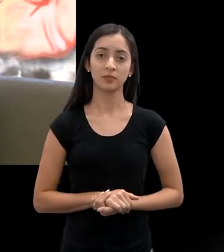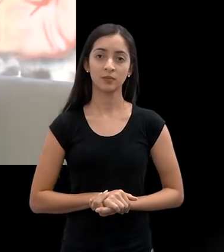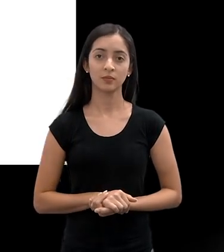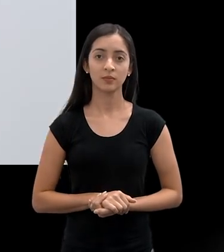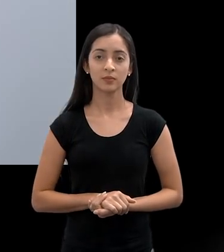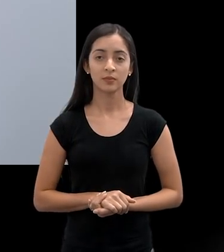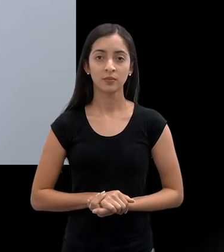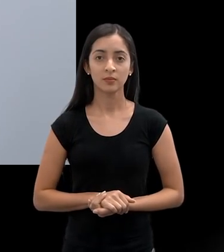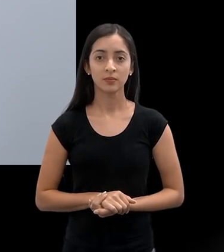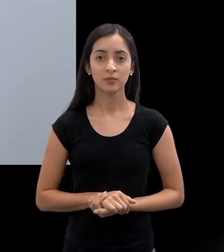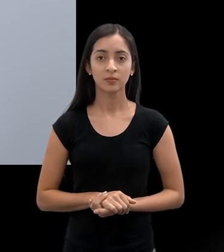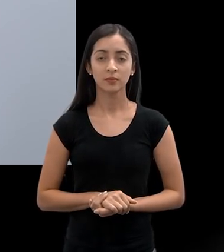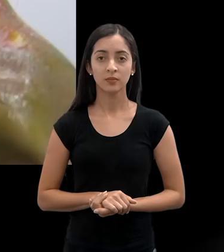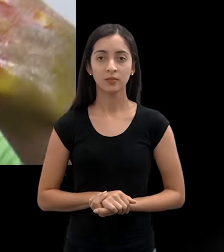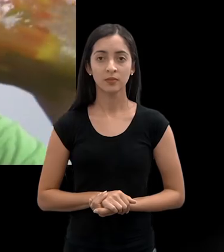acesso.